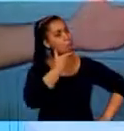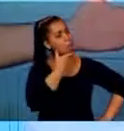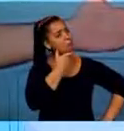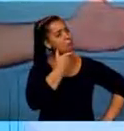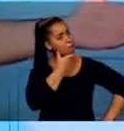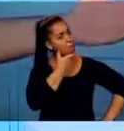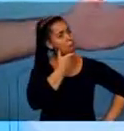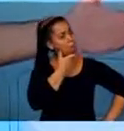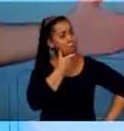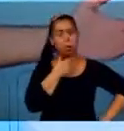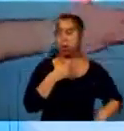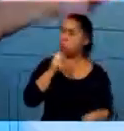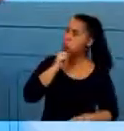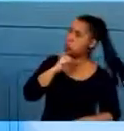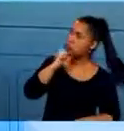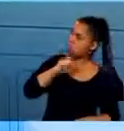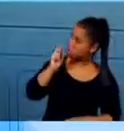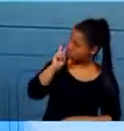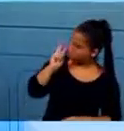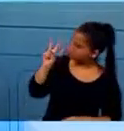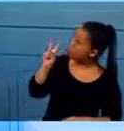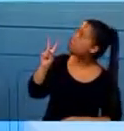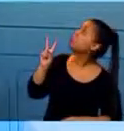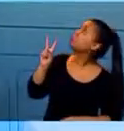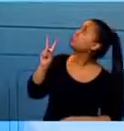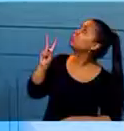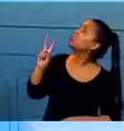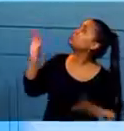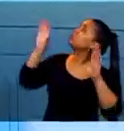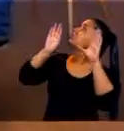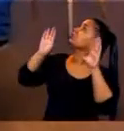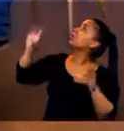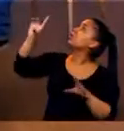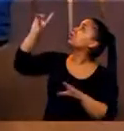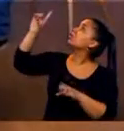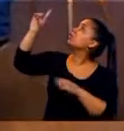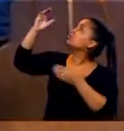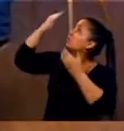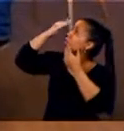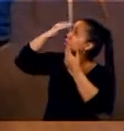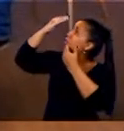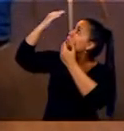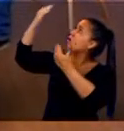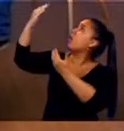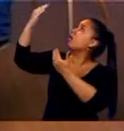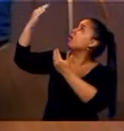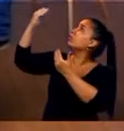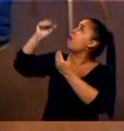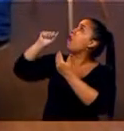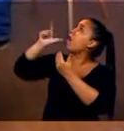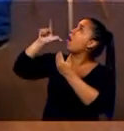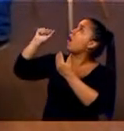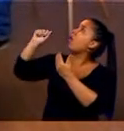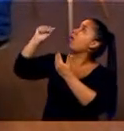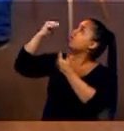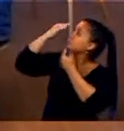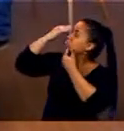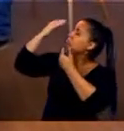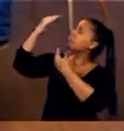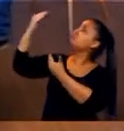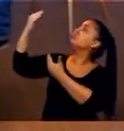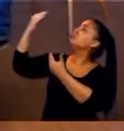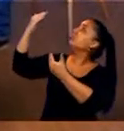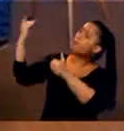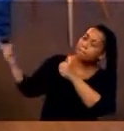E o velho olha para o céu e diz, graças a Allah, a tamareira frutificou